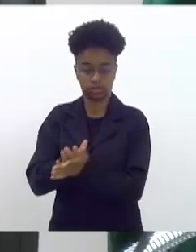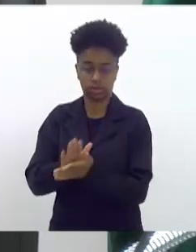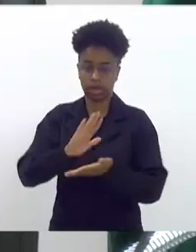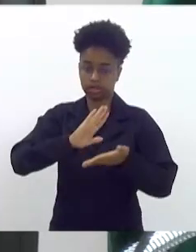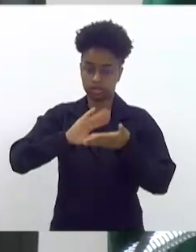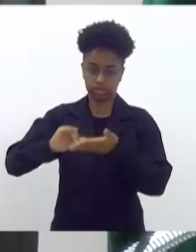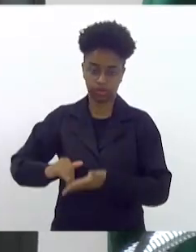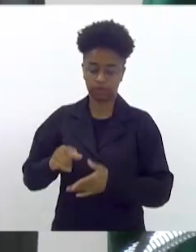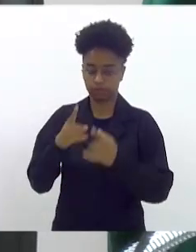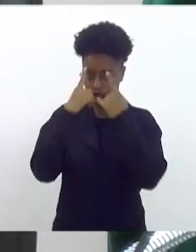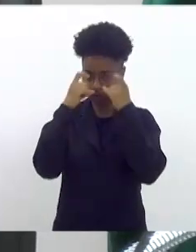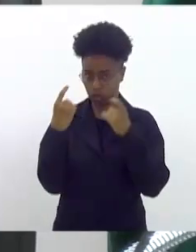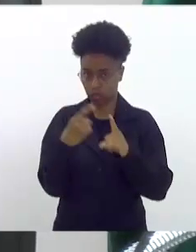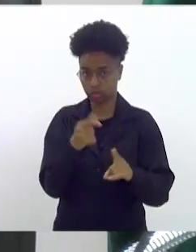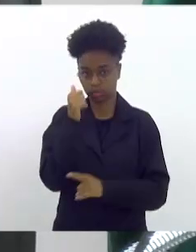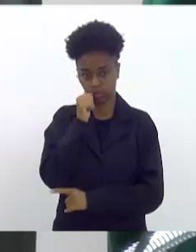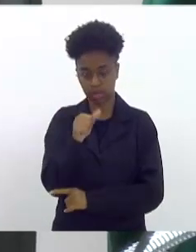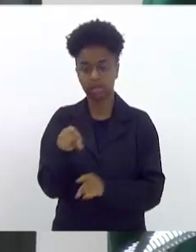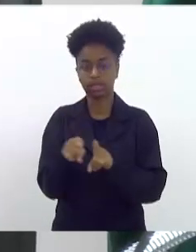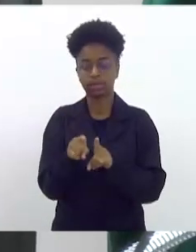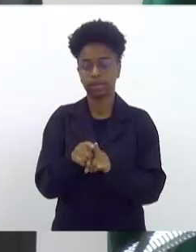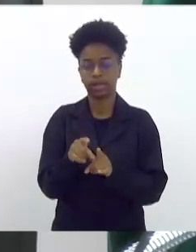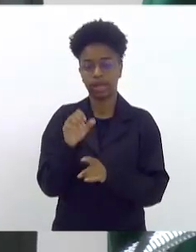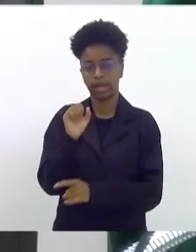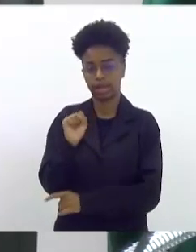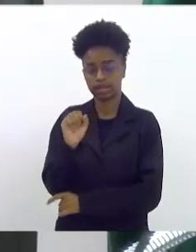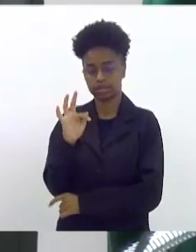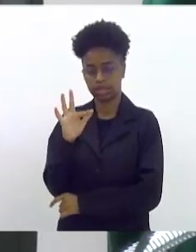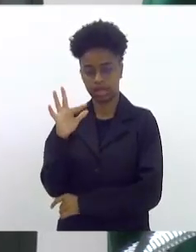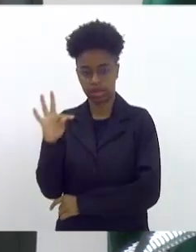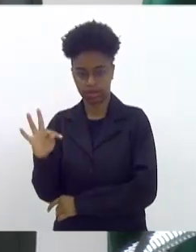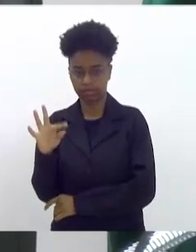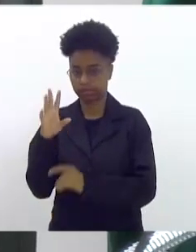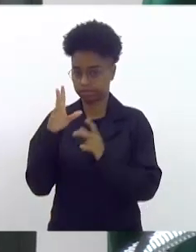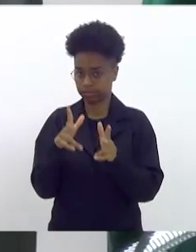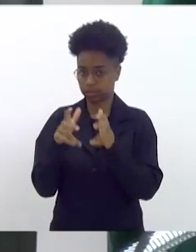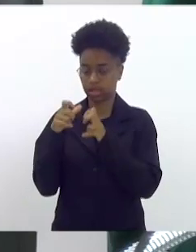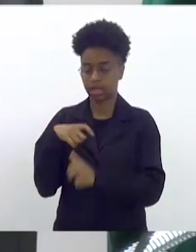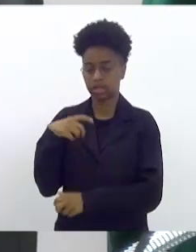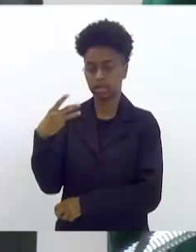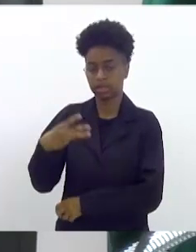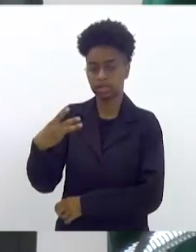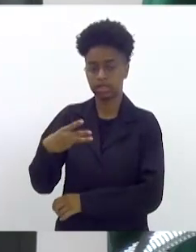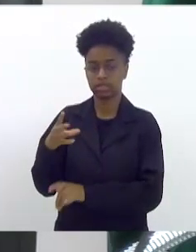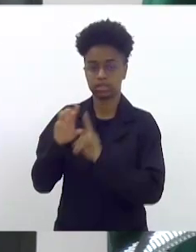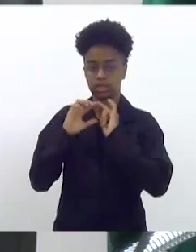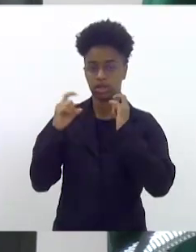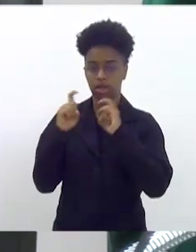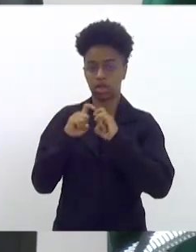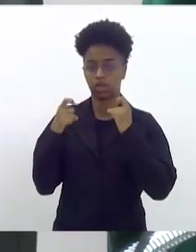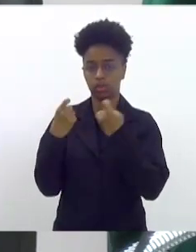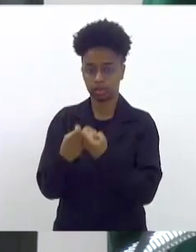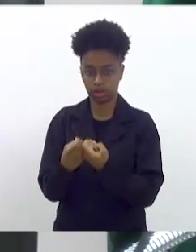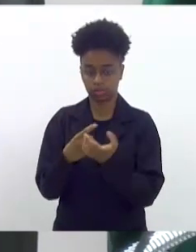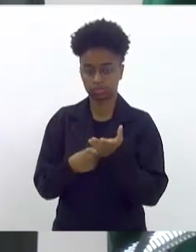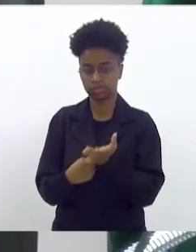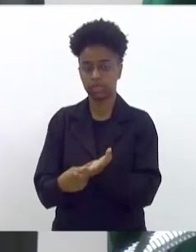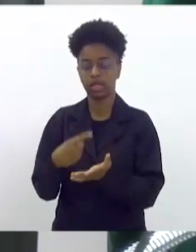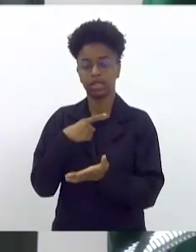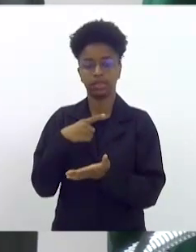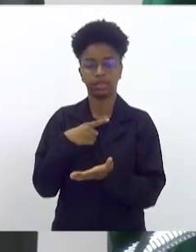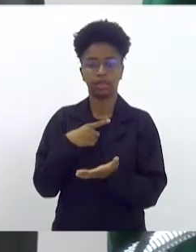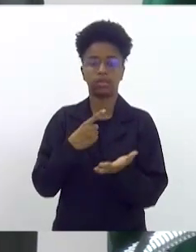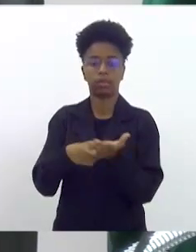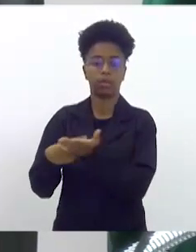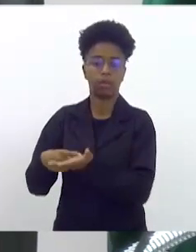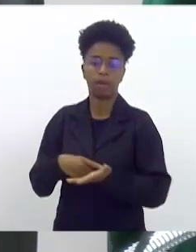Mulher. Com base em entendimento do Supremo Tribunal Federal, a terceira sessão concluiu que, embora as convenções firmadas pelo Brasil em temas